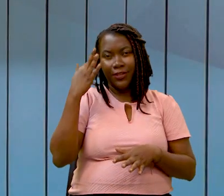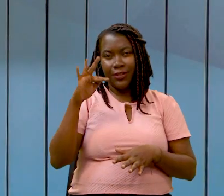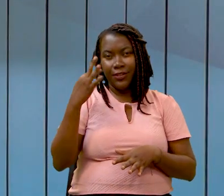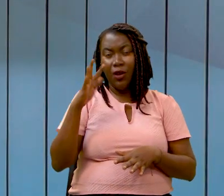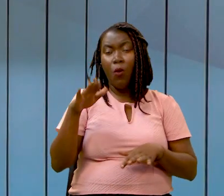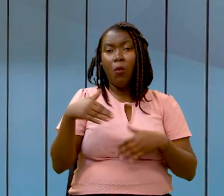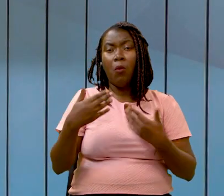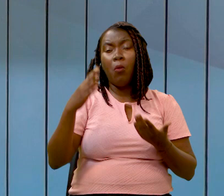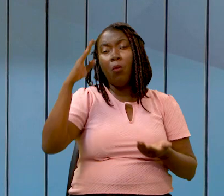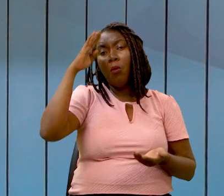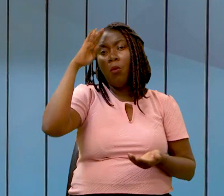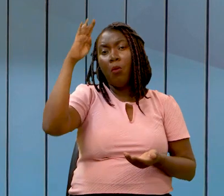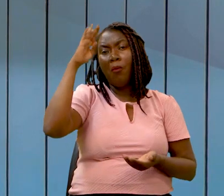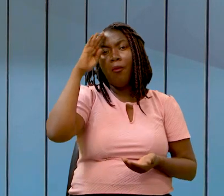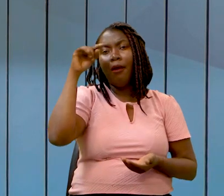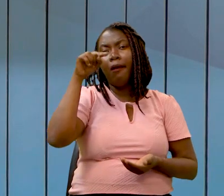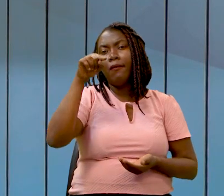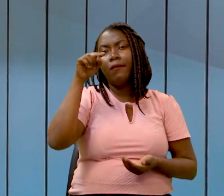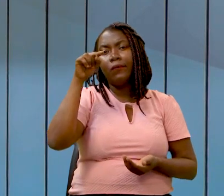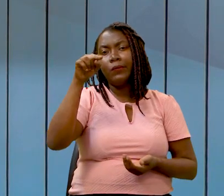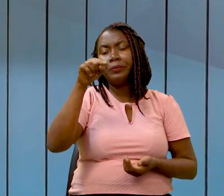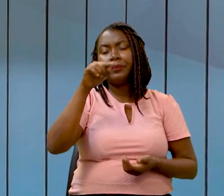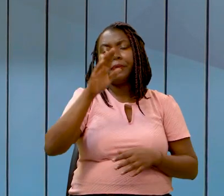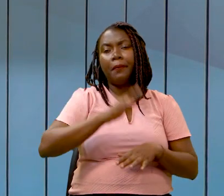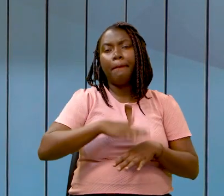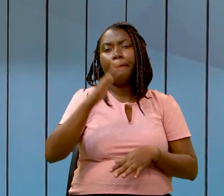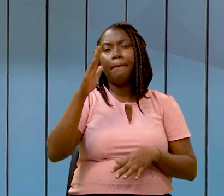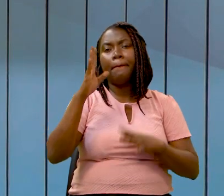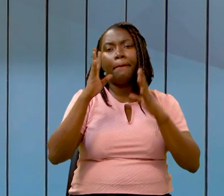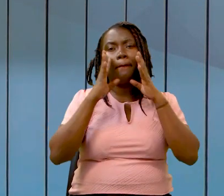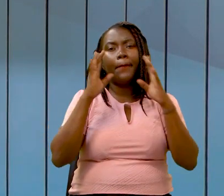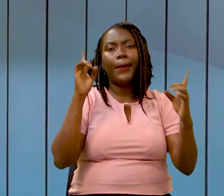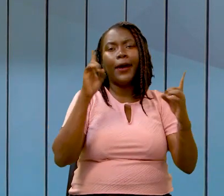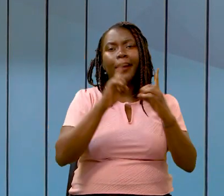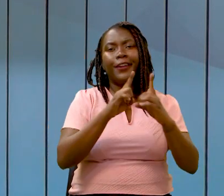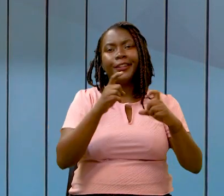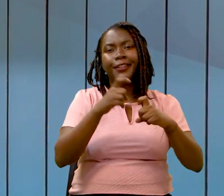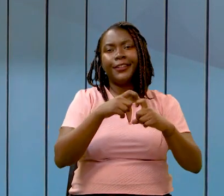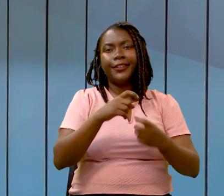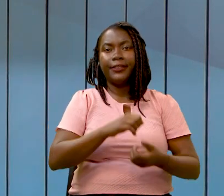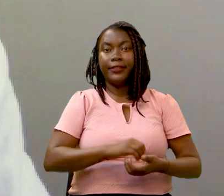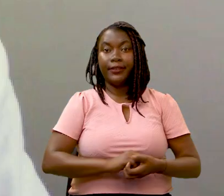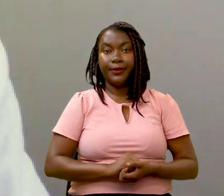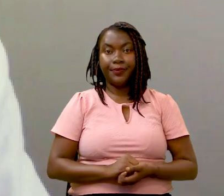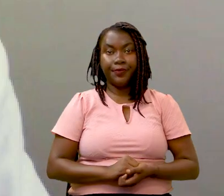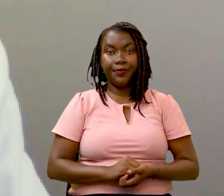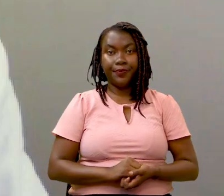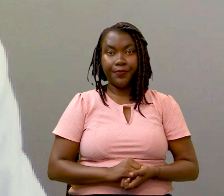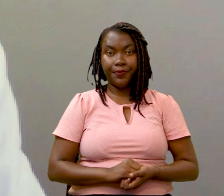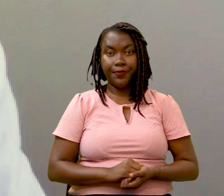Quais seriam os principais que você mais aí atende no consultório?